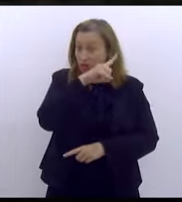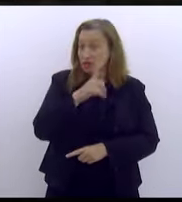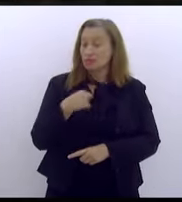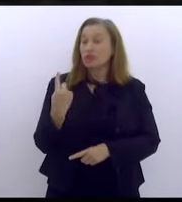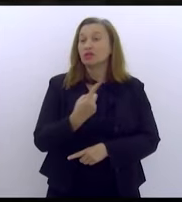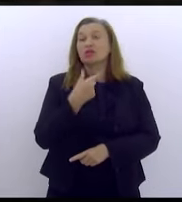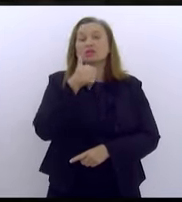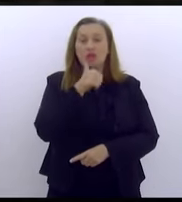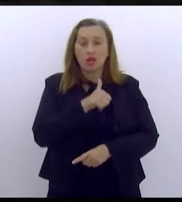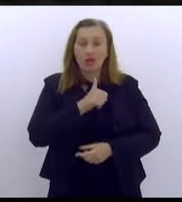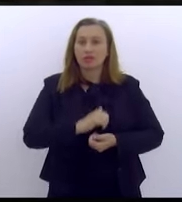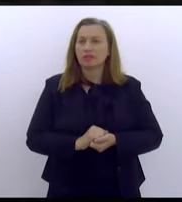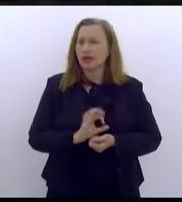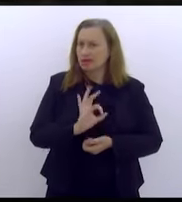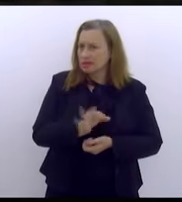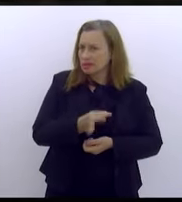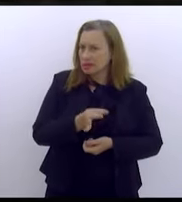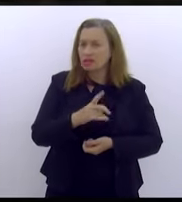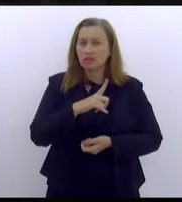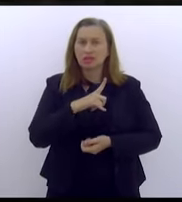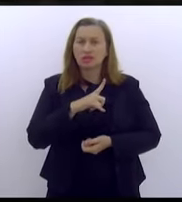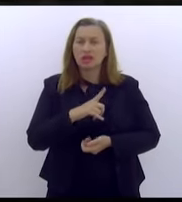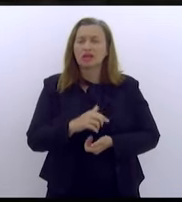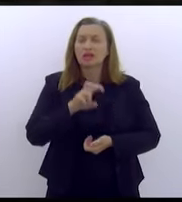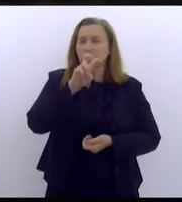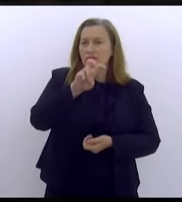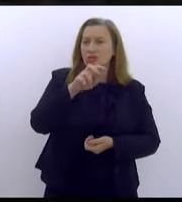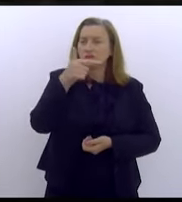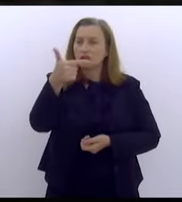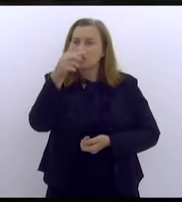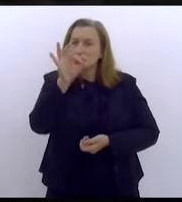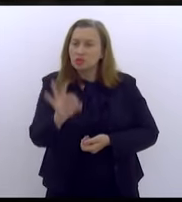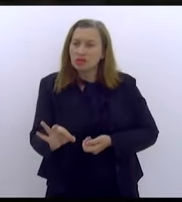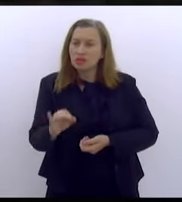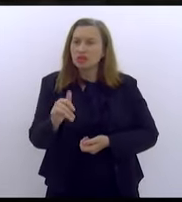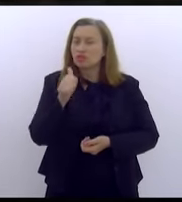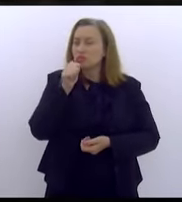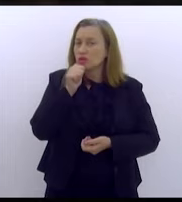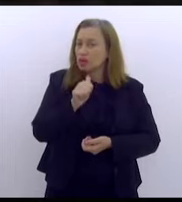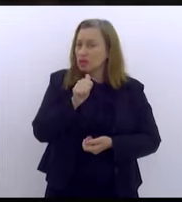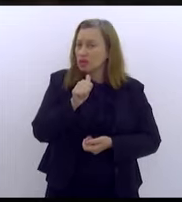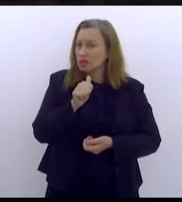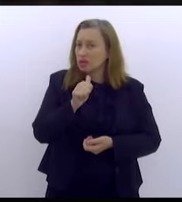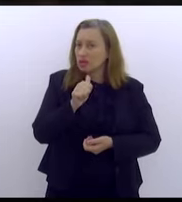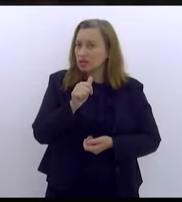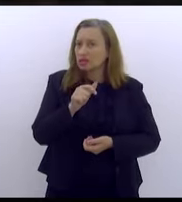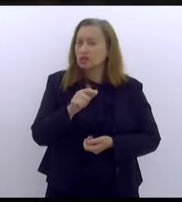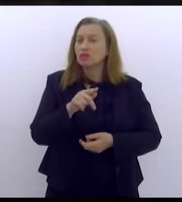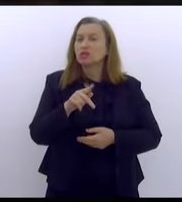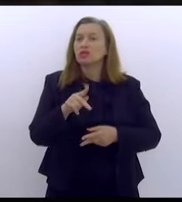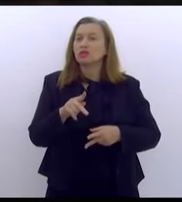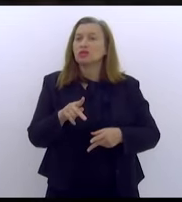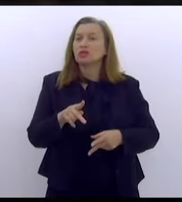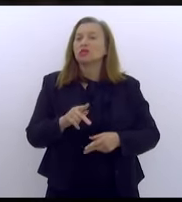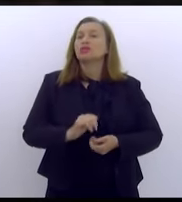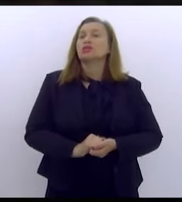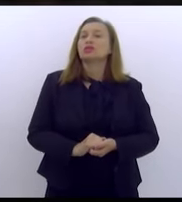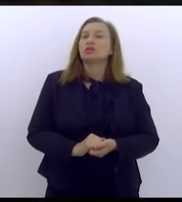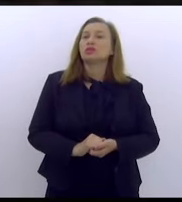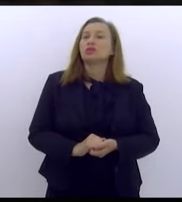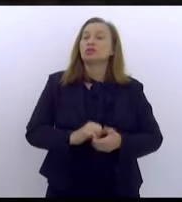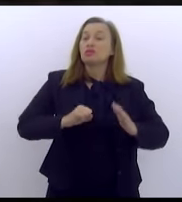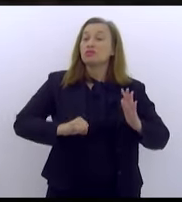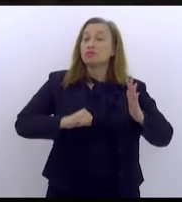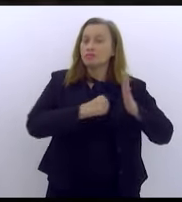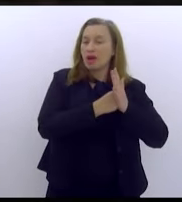nossas mulheres. É claro que temos aí cerca de 52% de mulheres na nossa população e que o